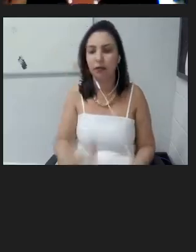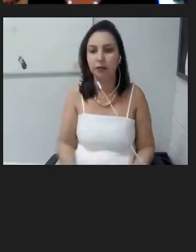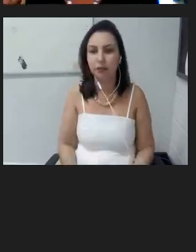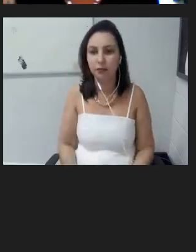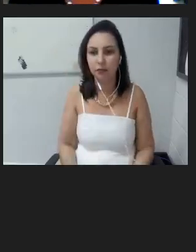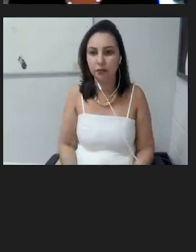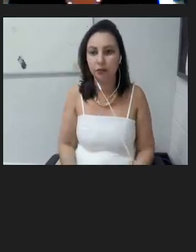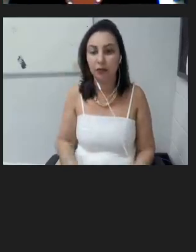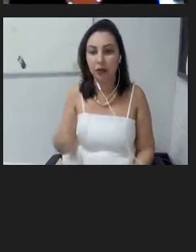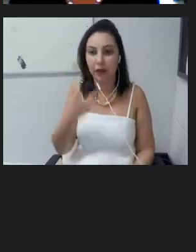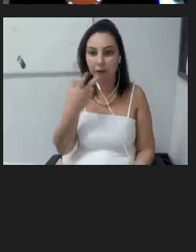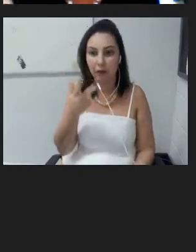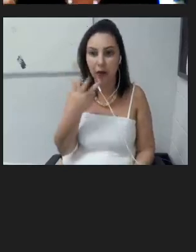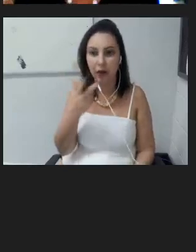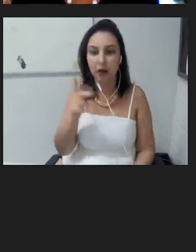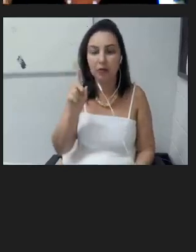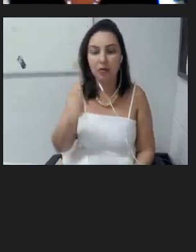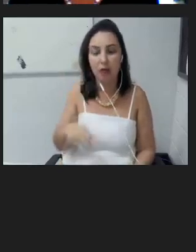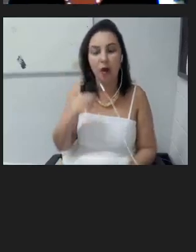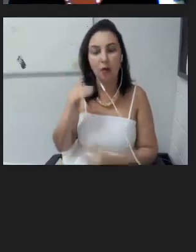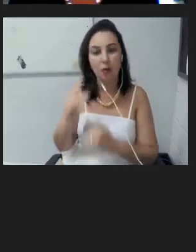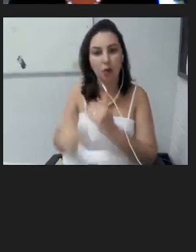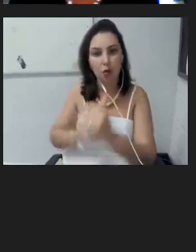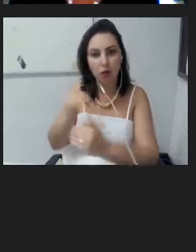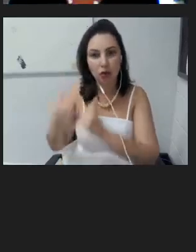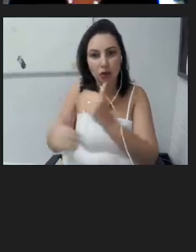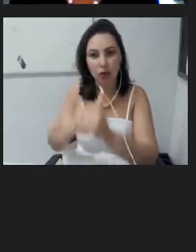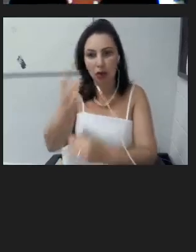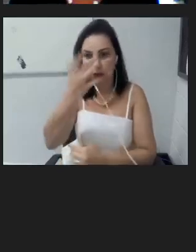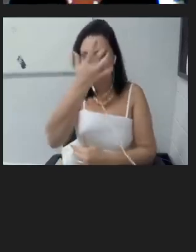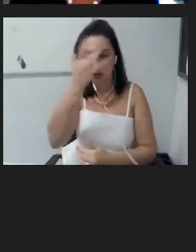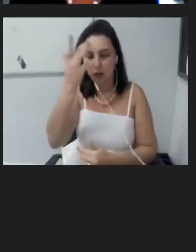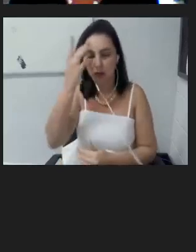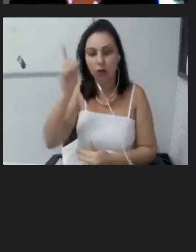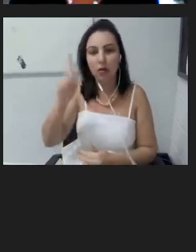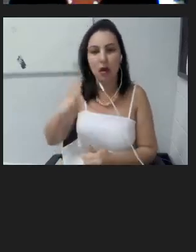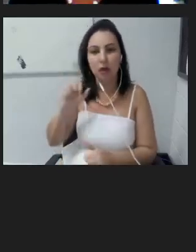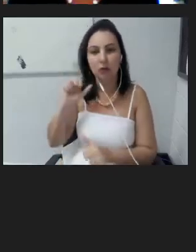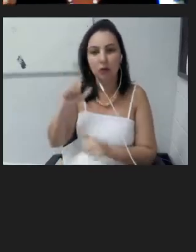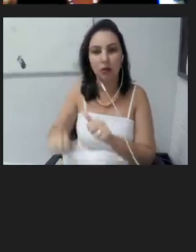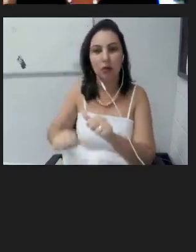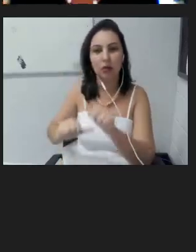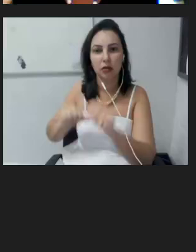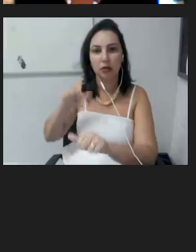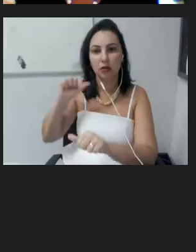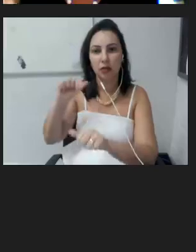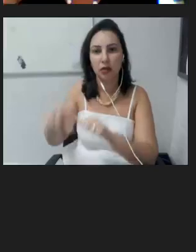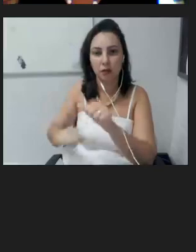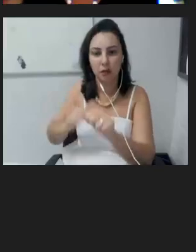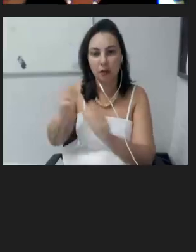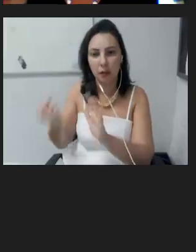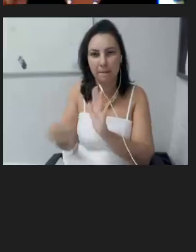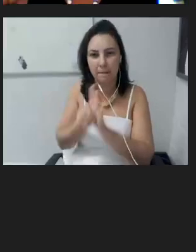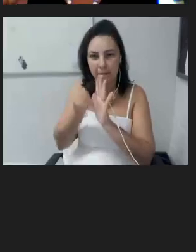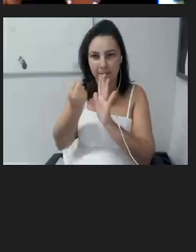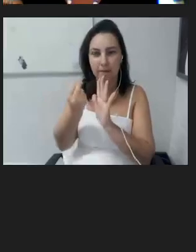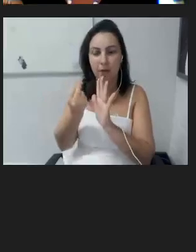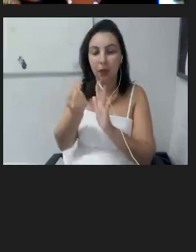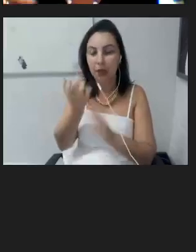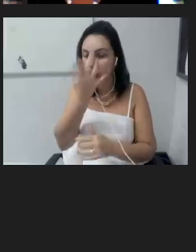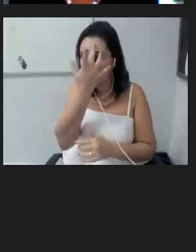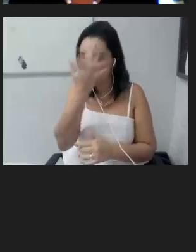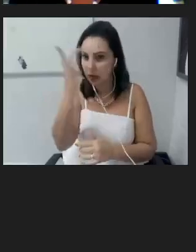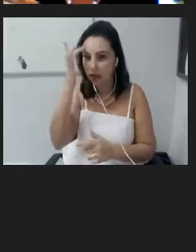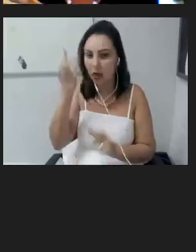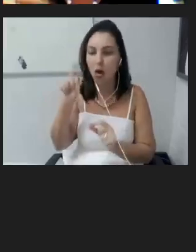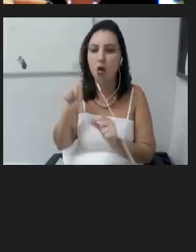saúde mental é um processo marcado por transformações. E aí, essa saúde mental, ela